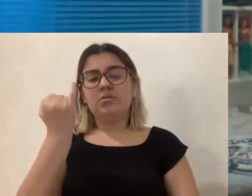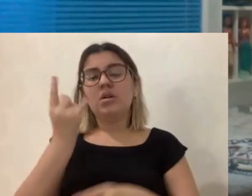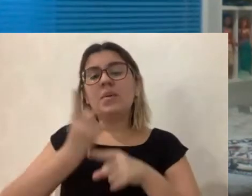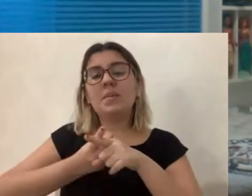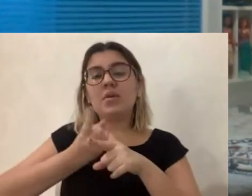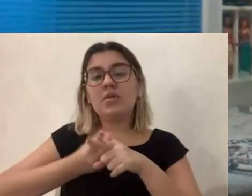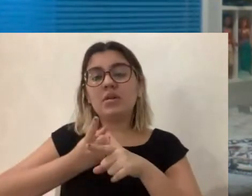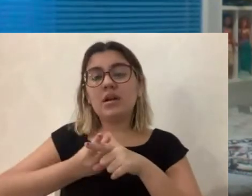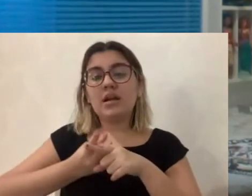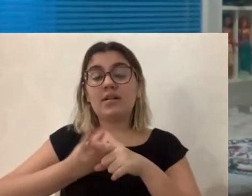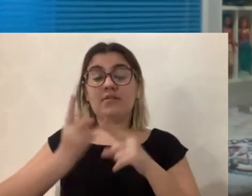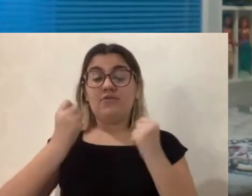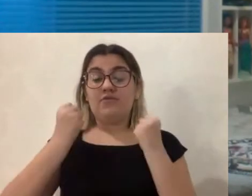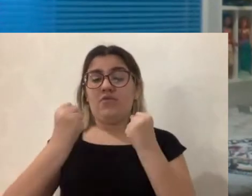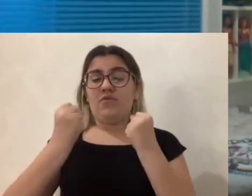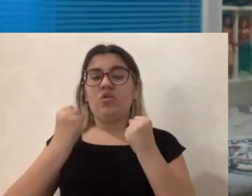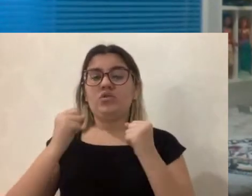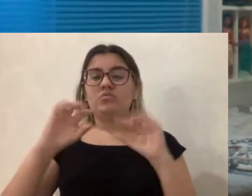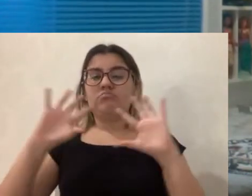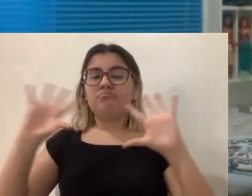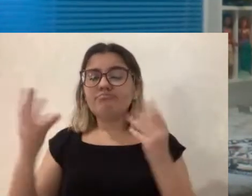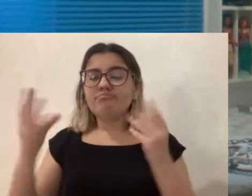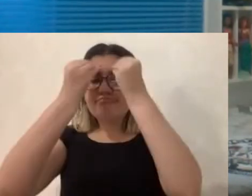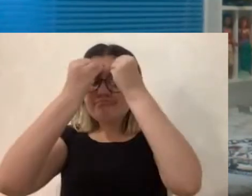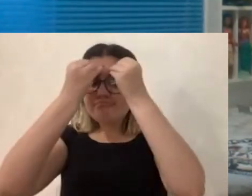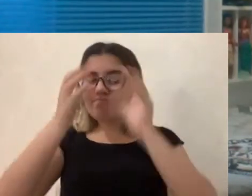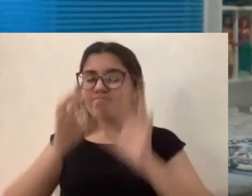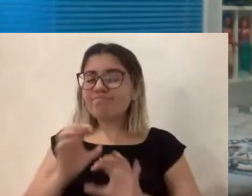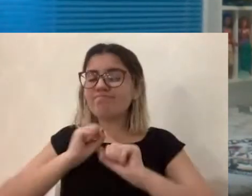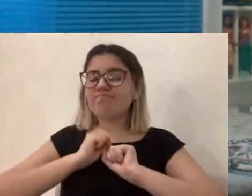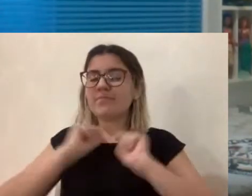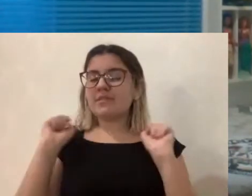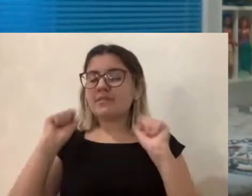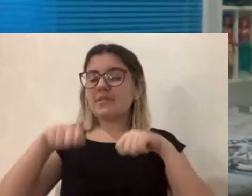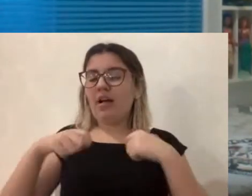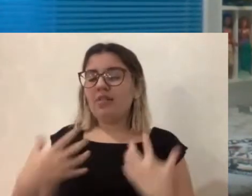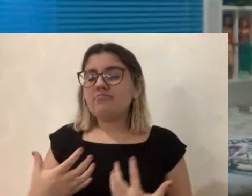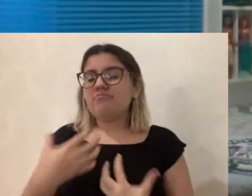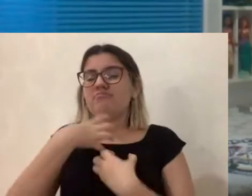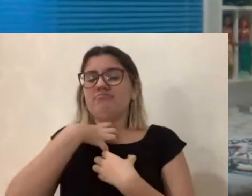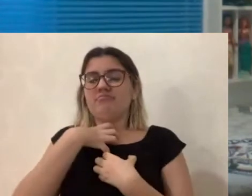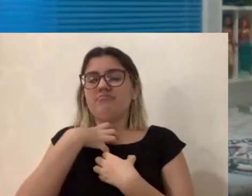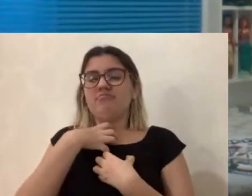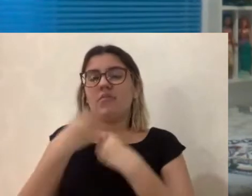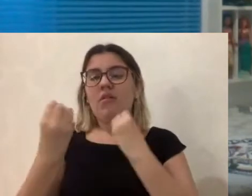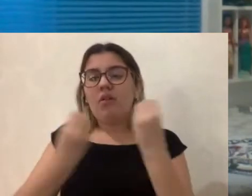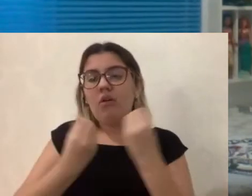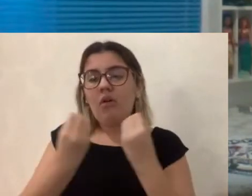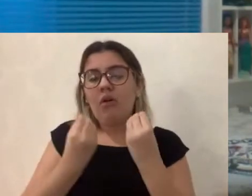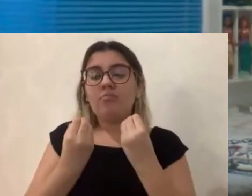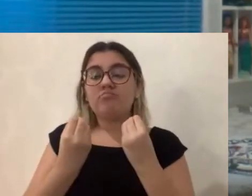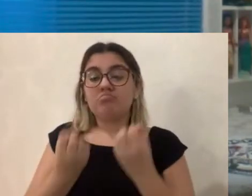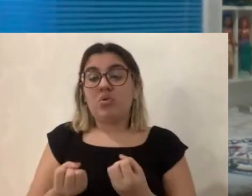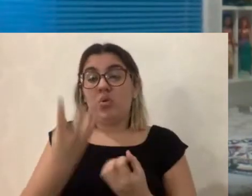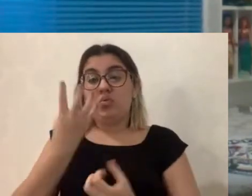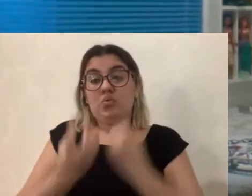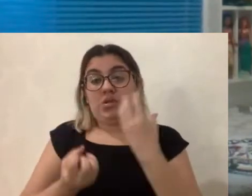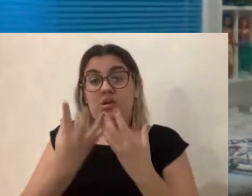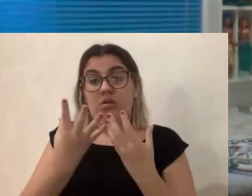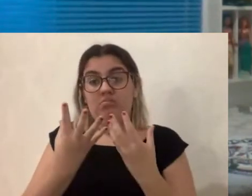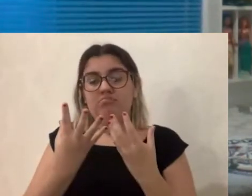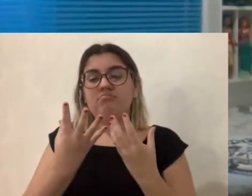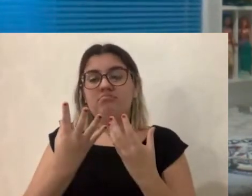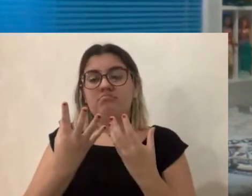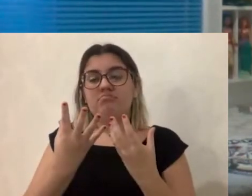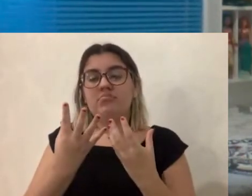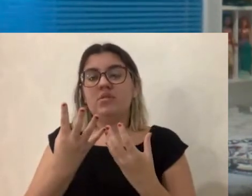sensação quanto qualquer outra imagem que um vidente venha a produzir. Só se fechar os olhos, ele vem